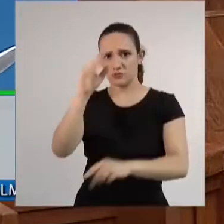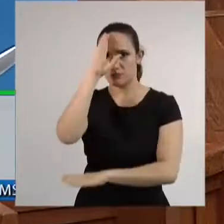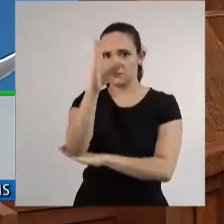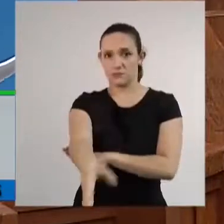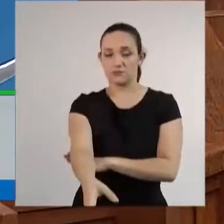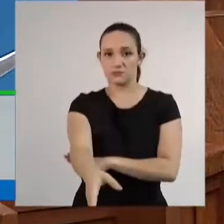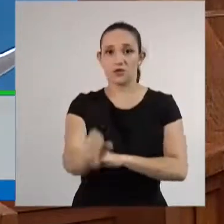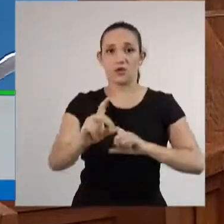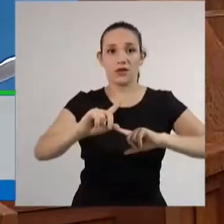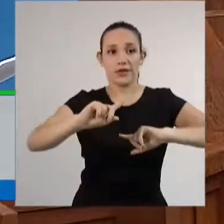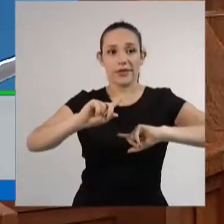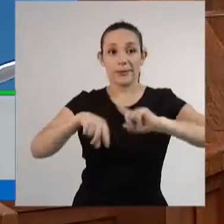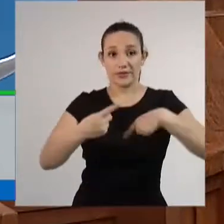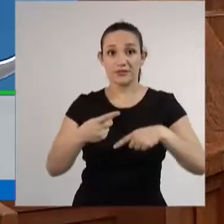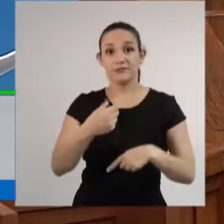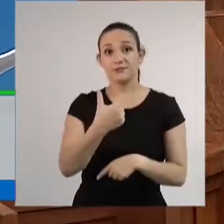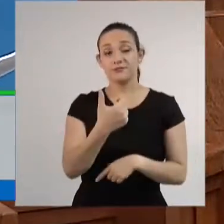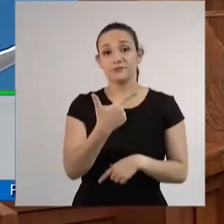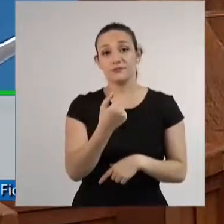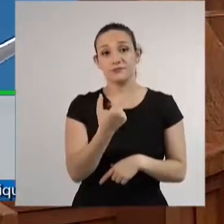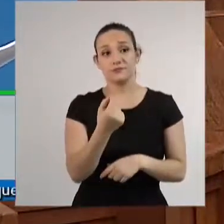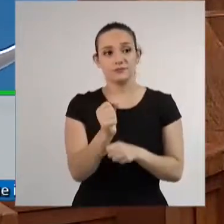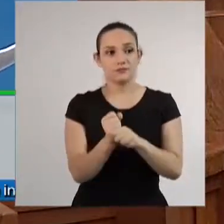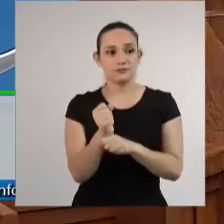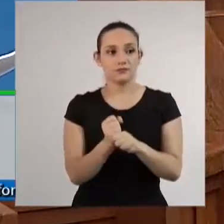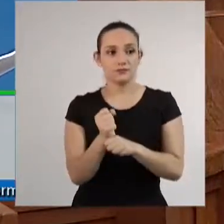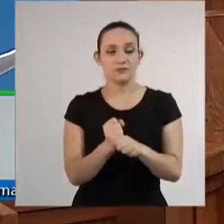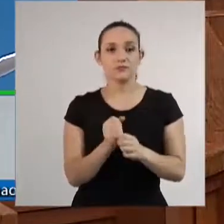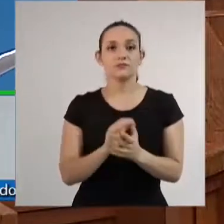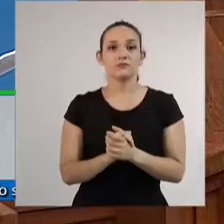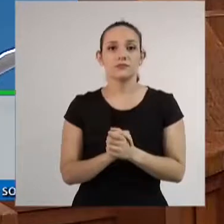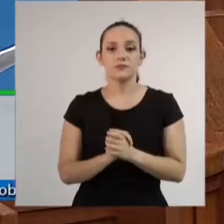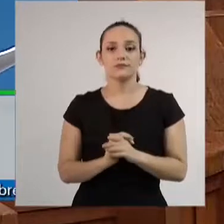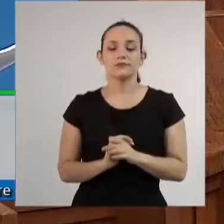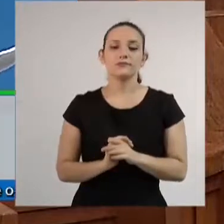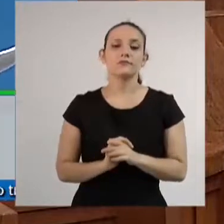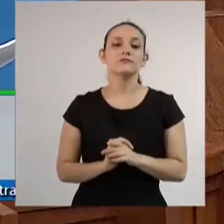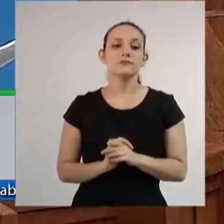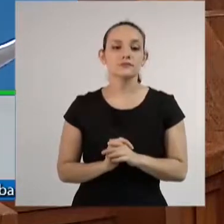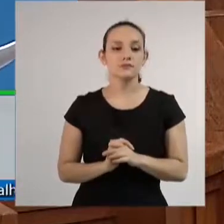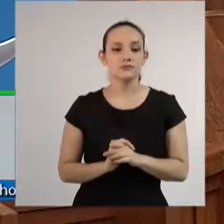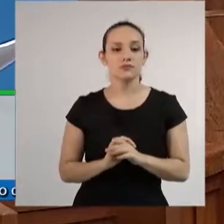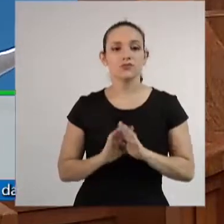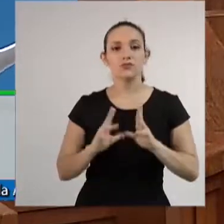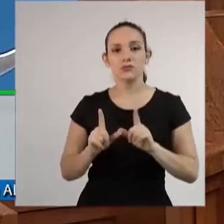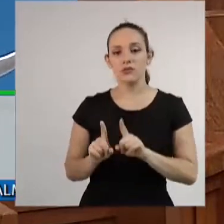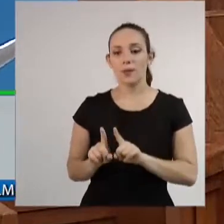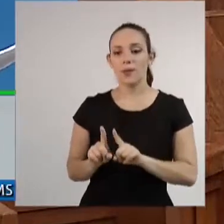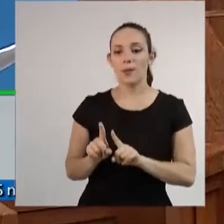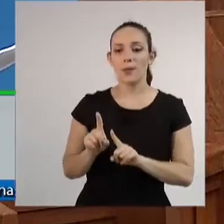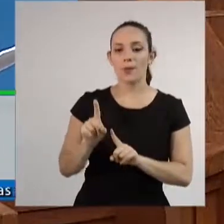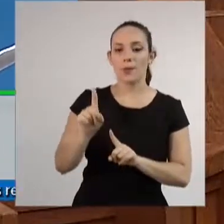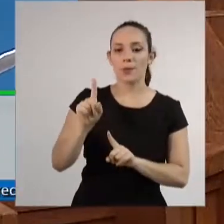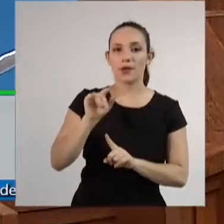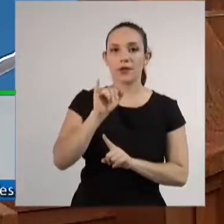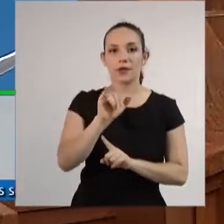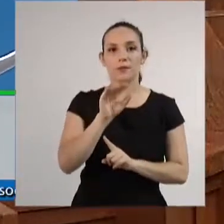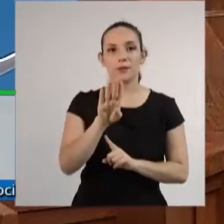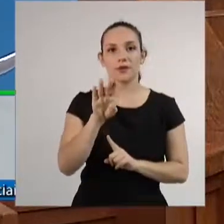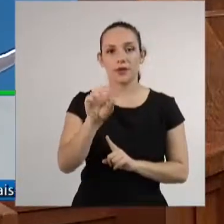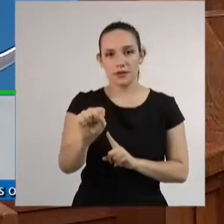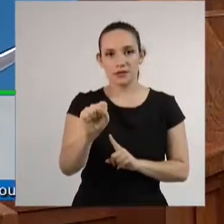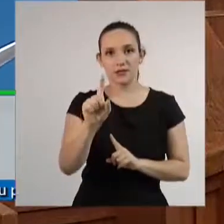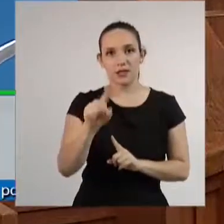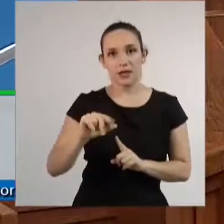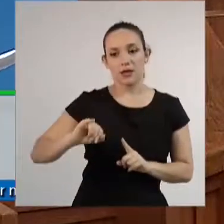anos. Durante 20 anos, todo o crescimento do IBS, que é o Imposto sobre Bens e Serviços,